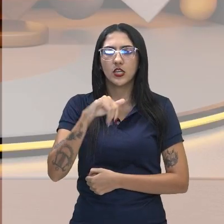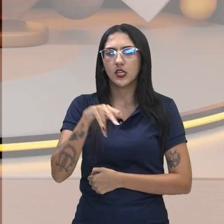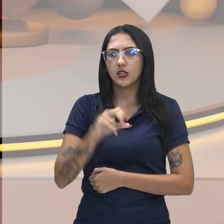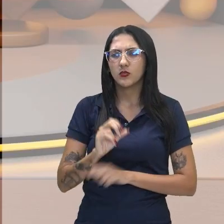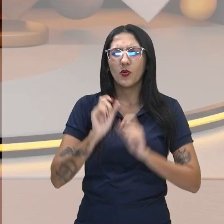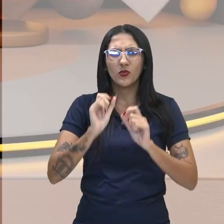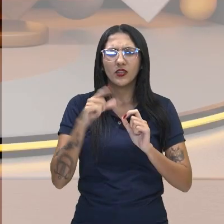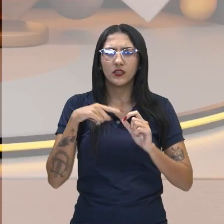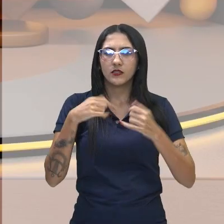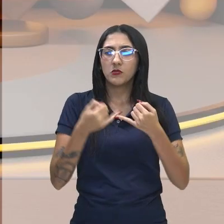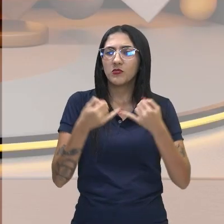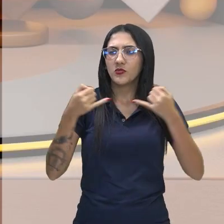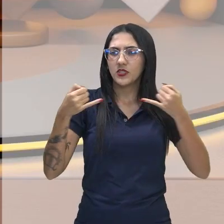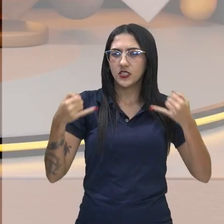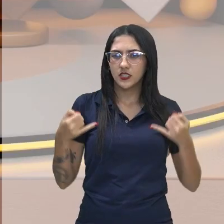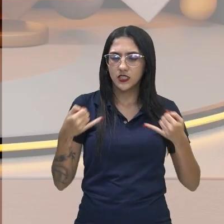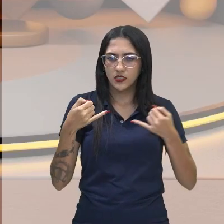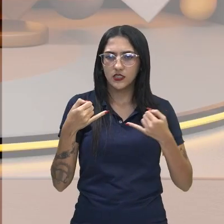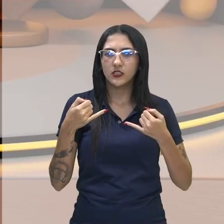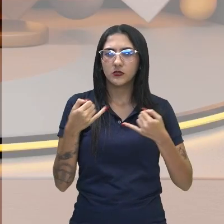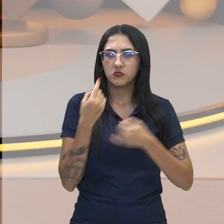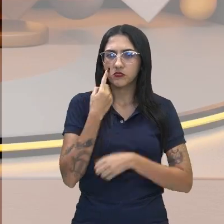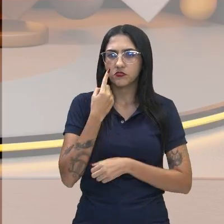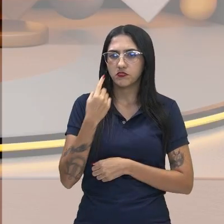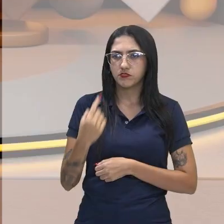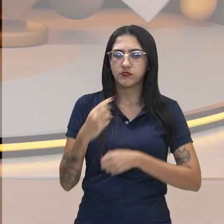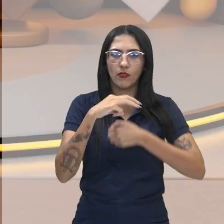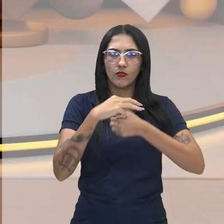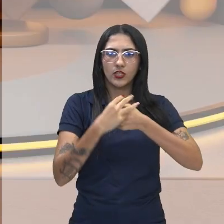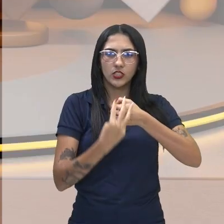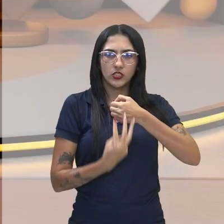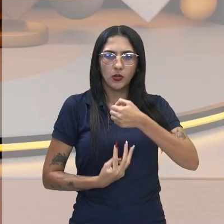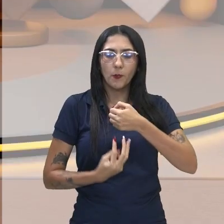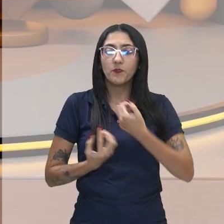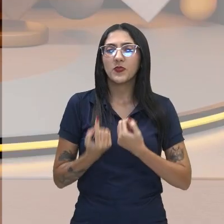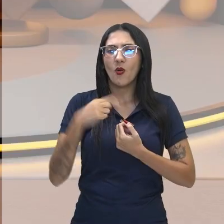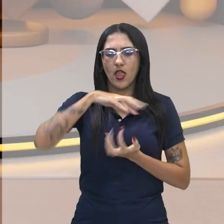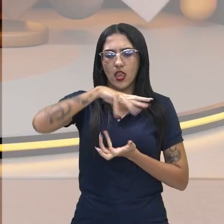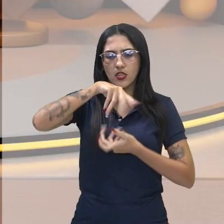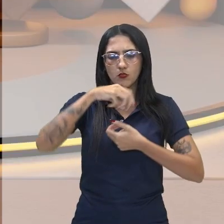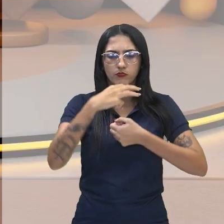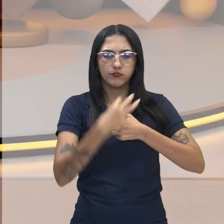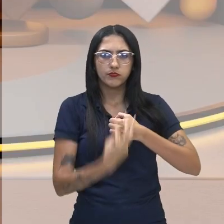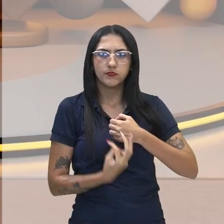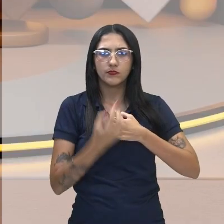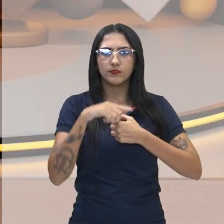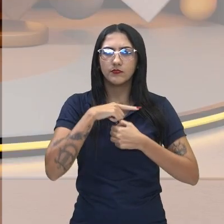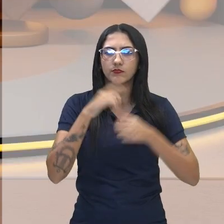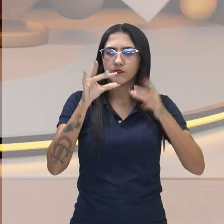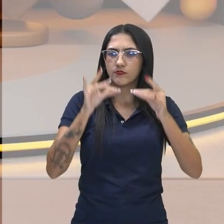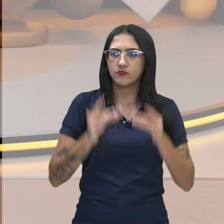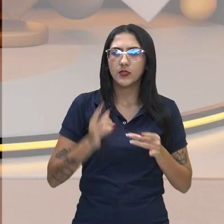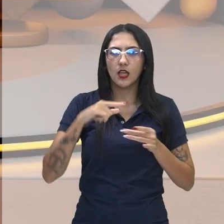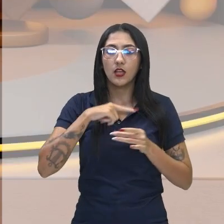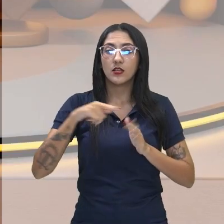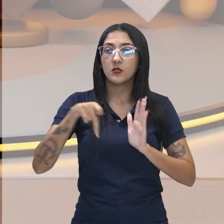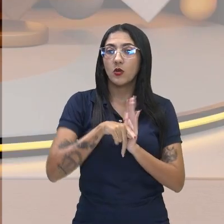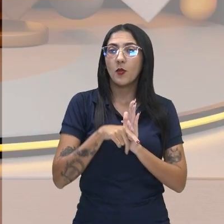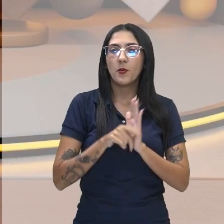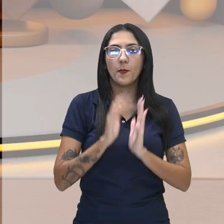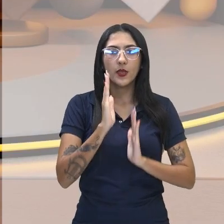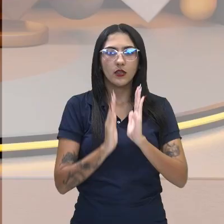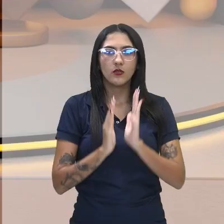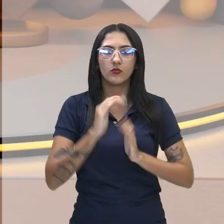são traçadas verticalmente, e aí essas linhas vão definir esses fusos horários.